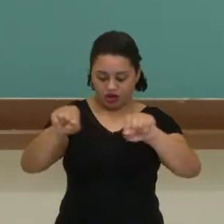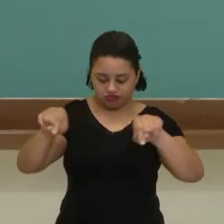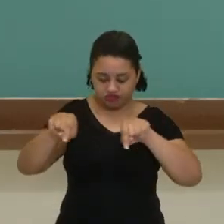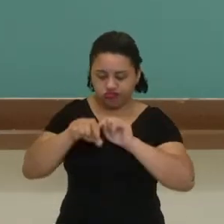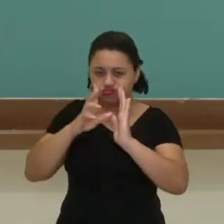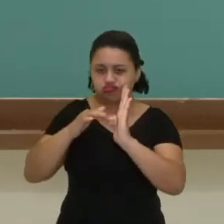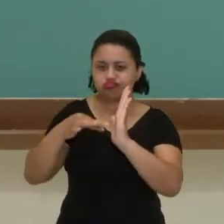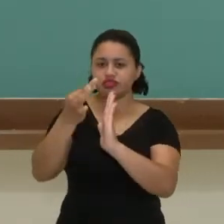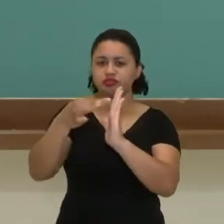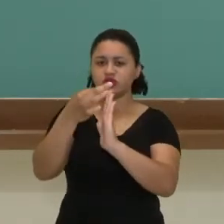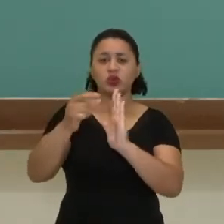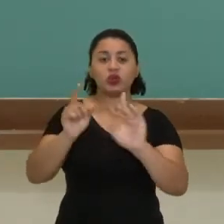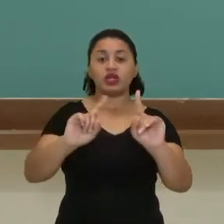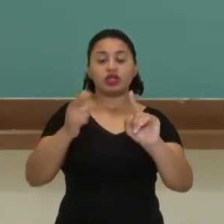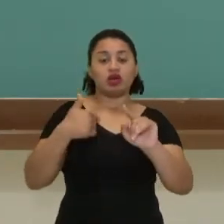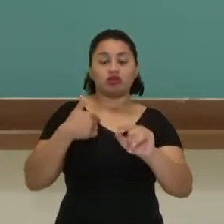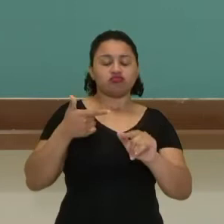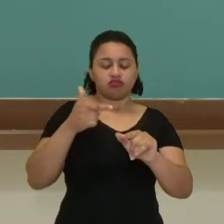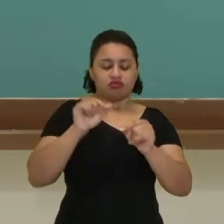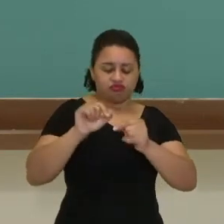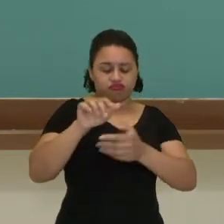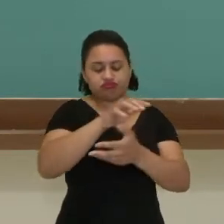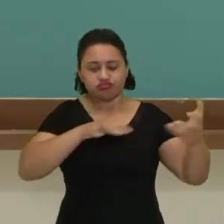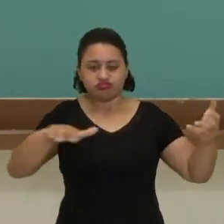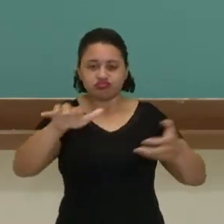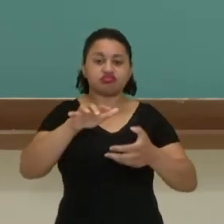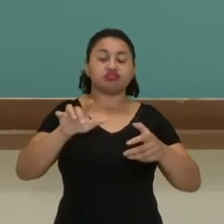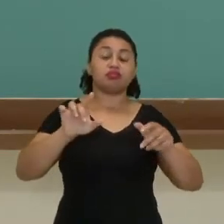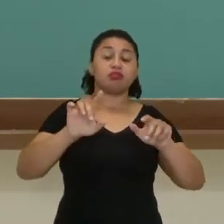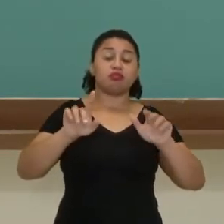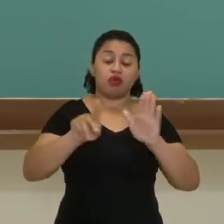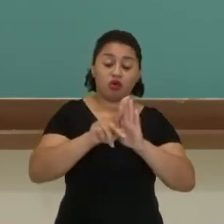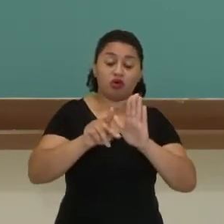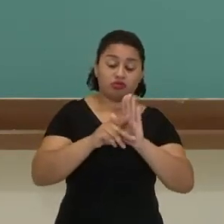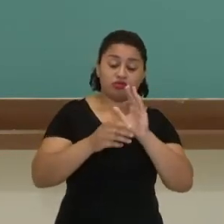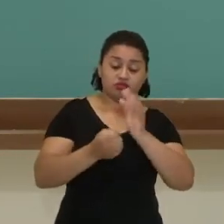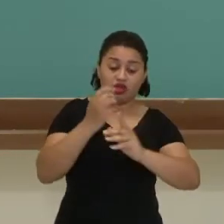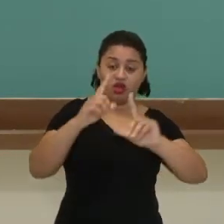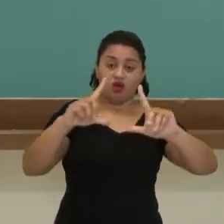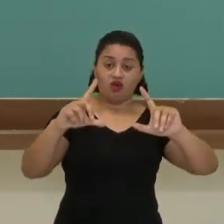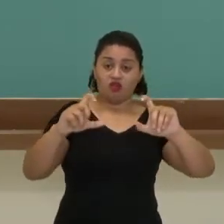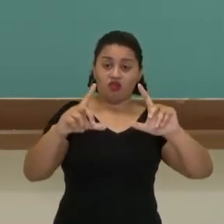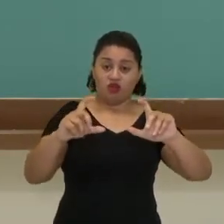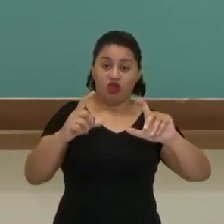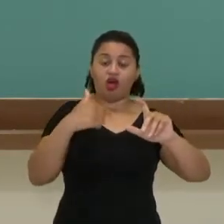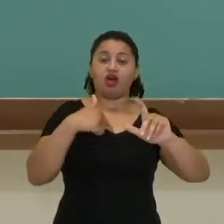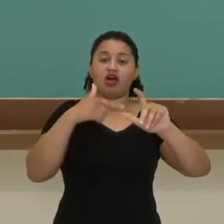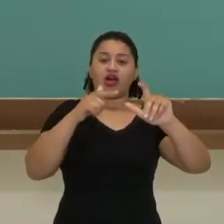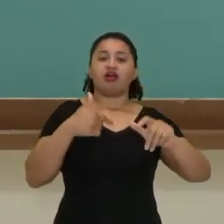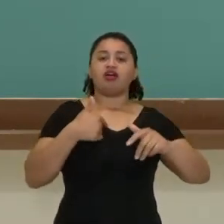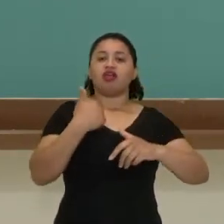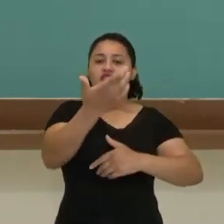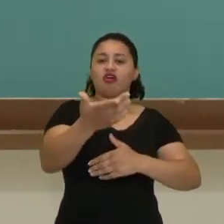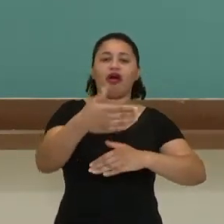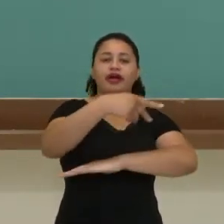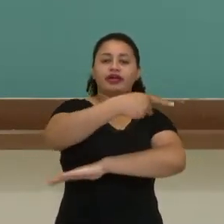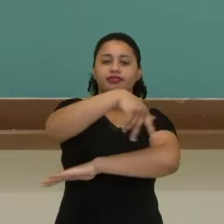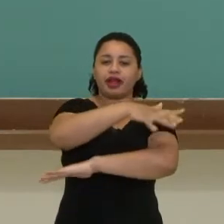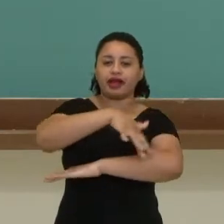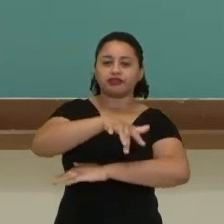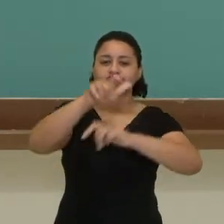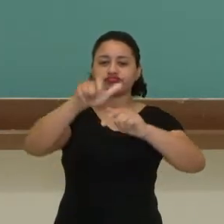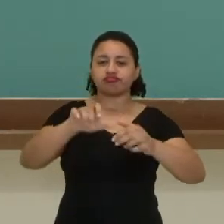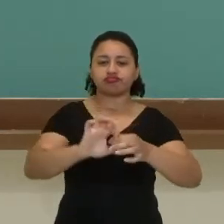motivados para causar uma revolução em consequência ao surgimento da fotografia. Eles passam a pintar ao ar livre